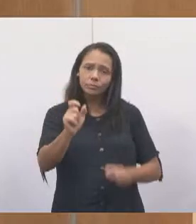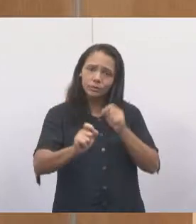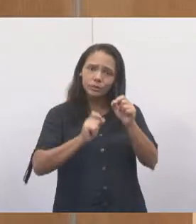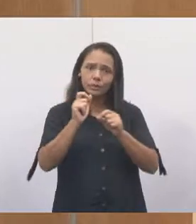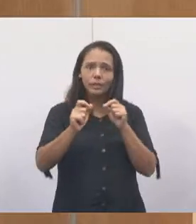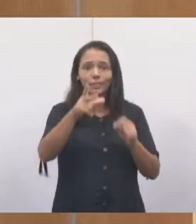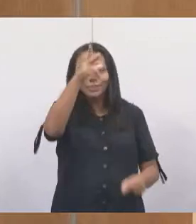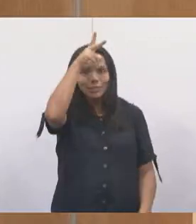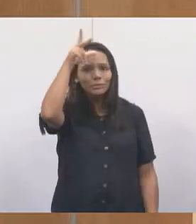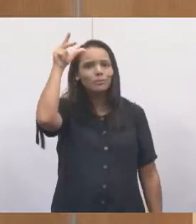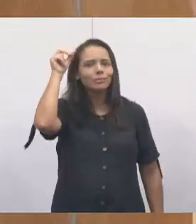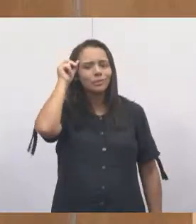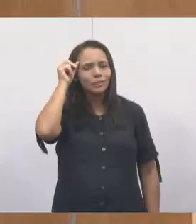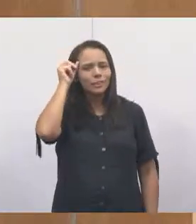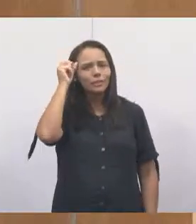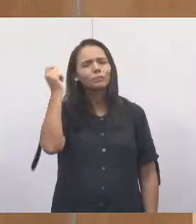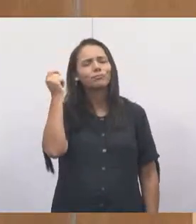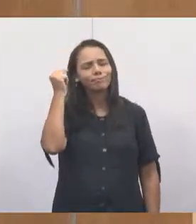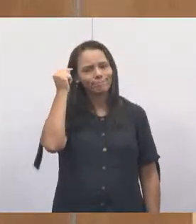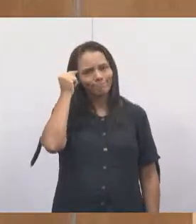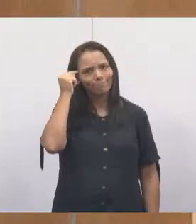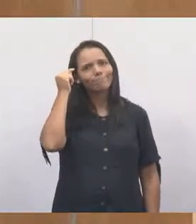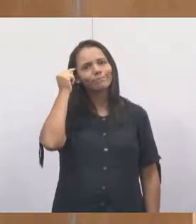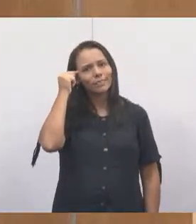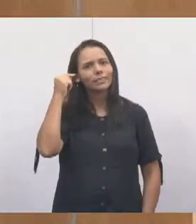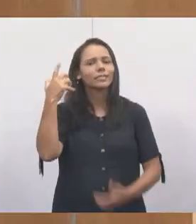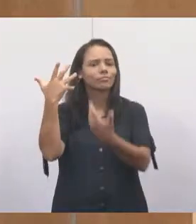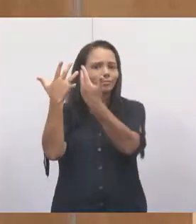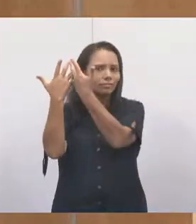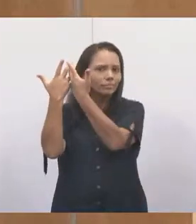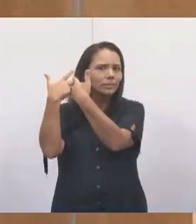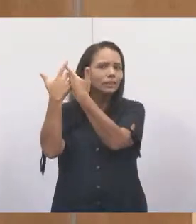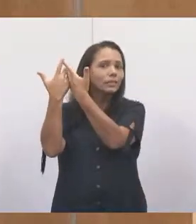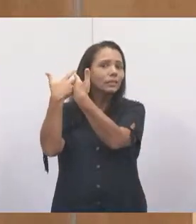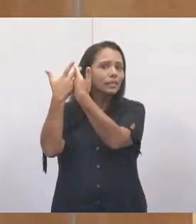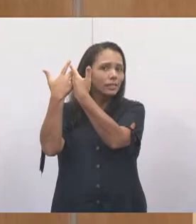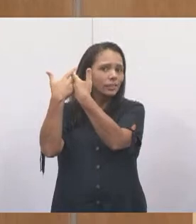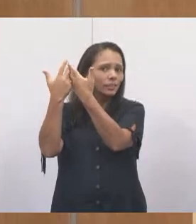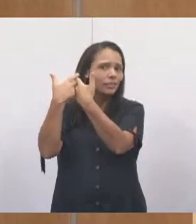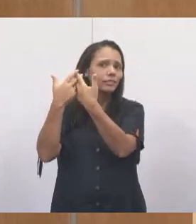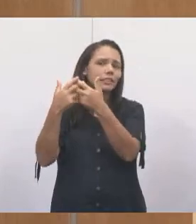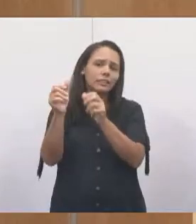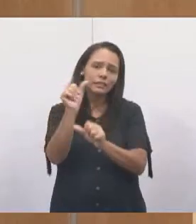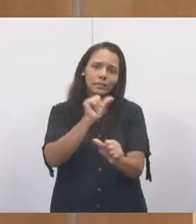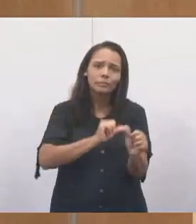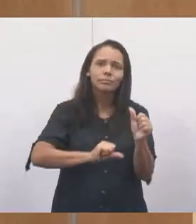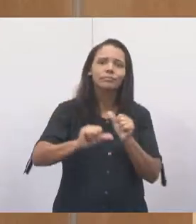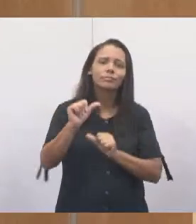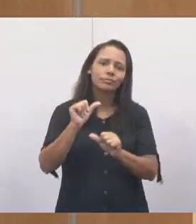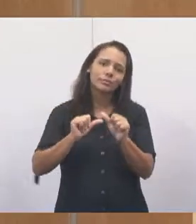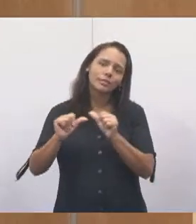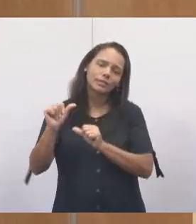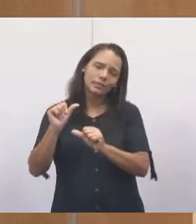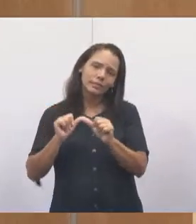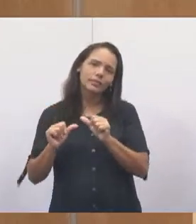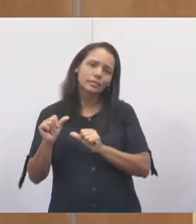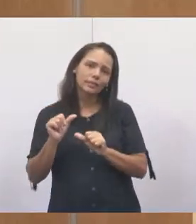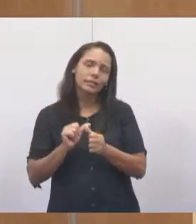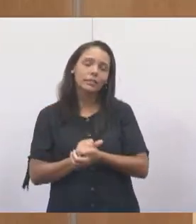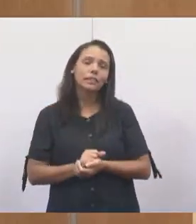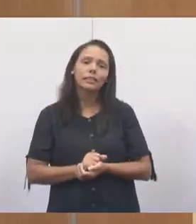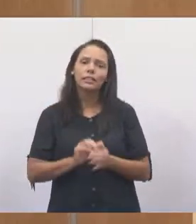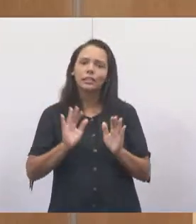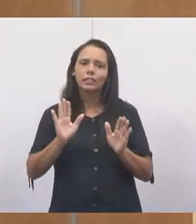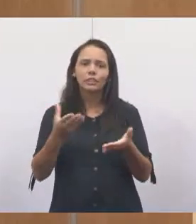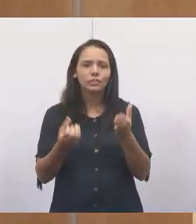possa pensar, Conanda, possa pensar aí nessa mudança e se ter já o